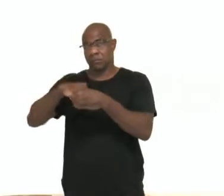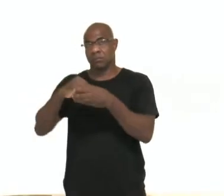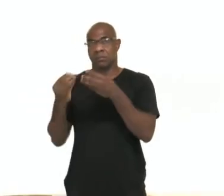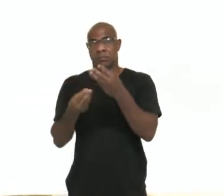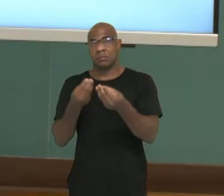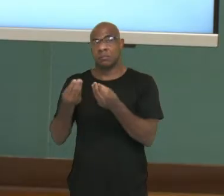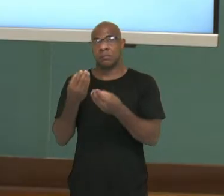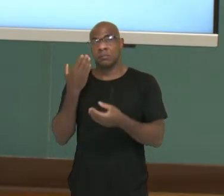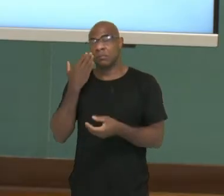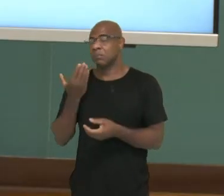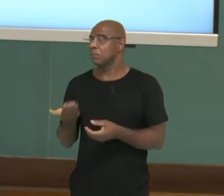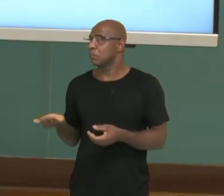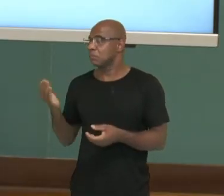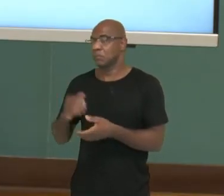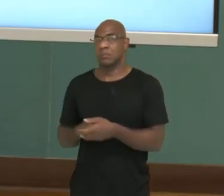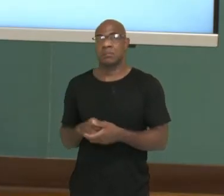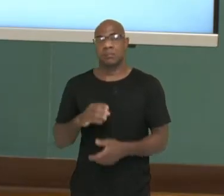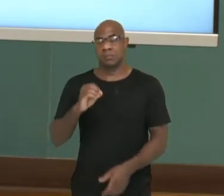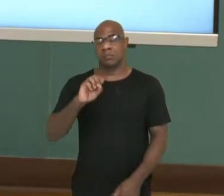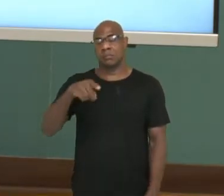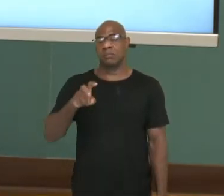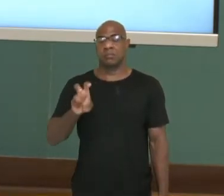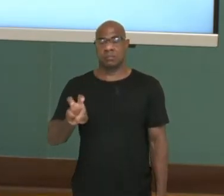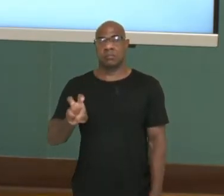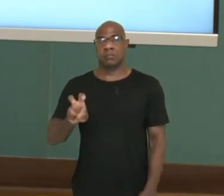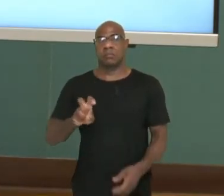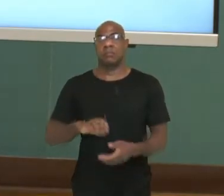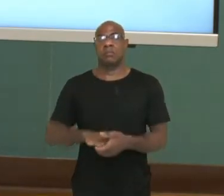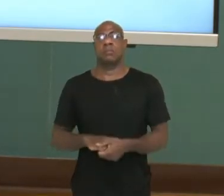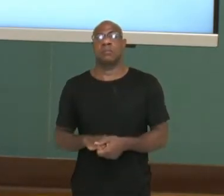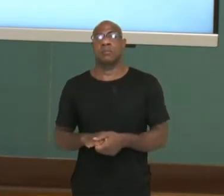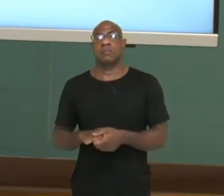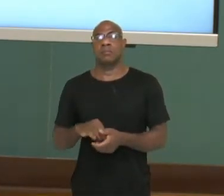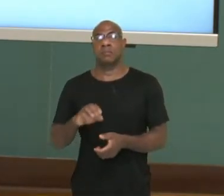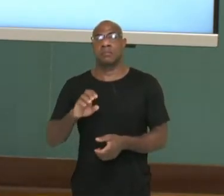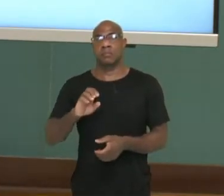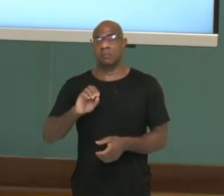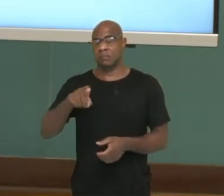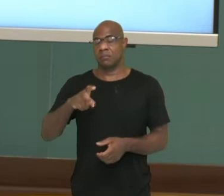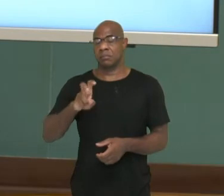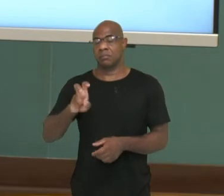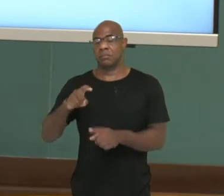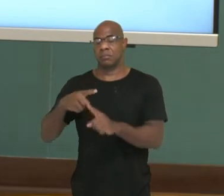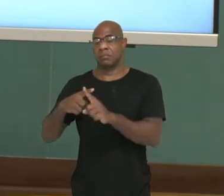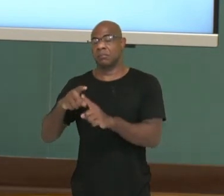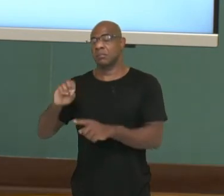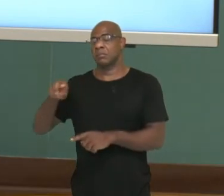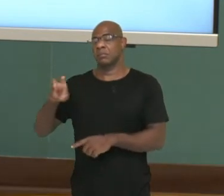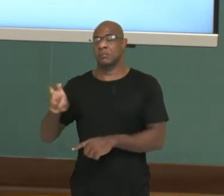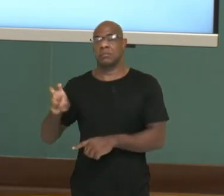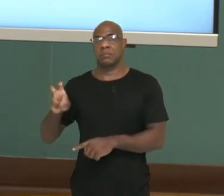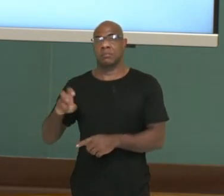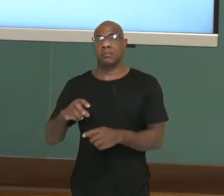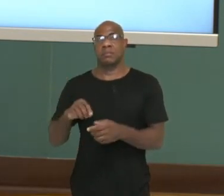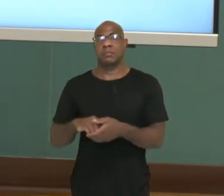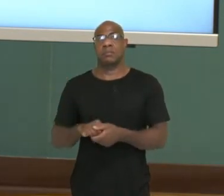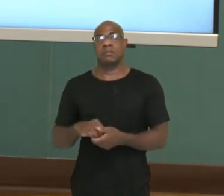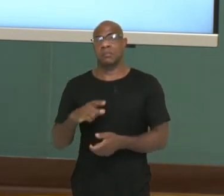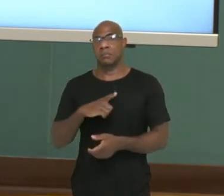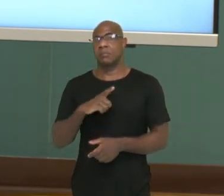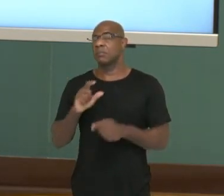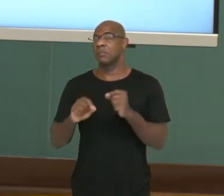de um deles? 0,5. O outro é igual? 0,5 mais 0,5. 1 ohm. Beleza? Agora